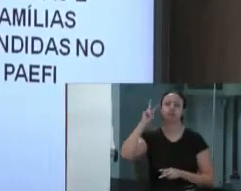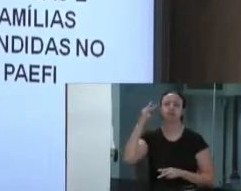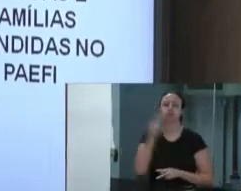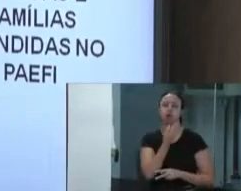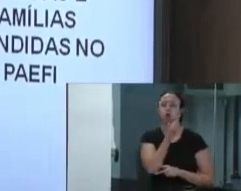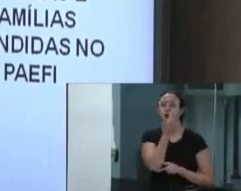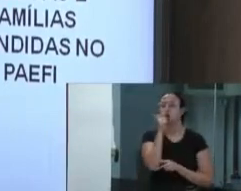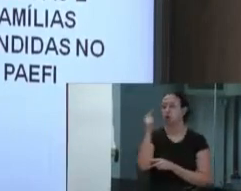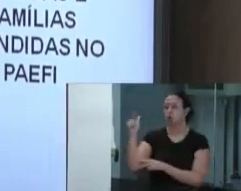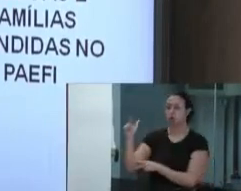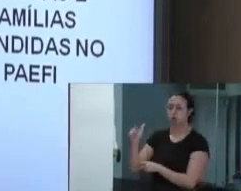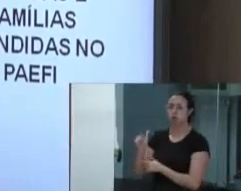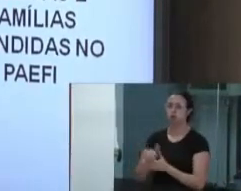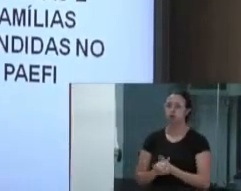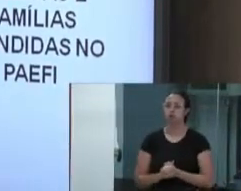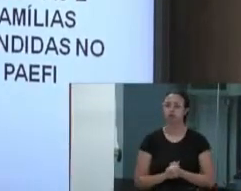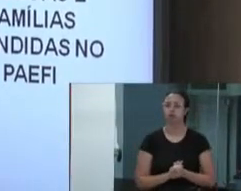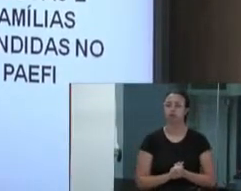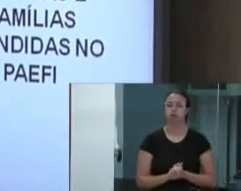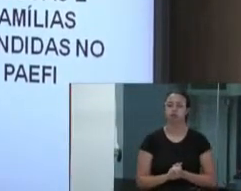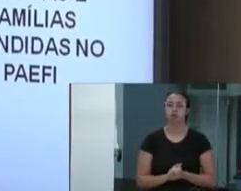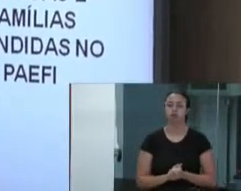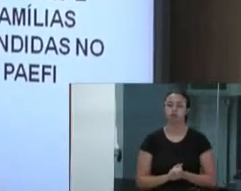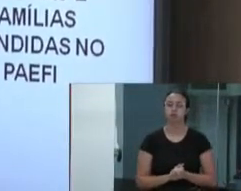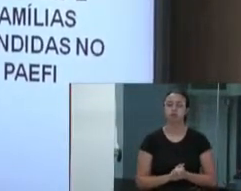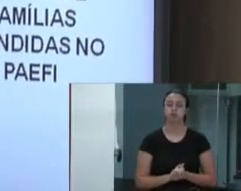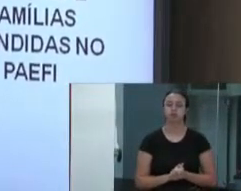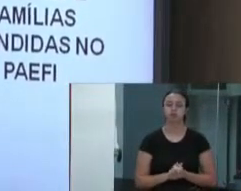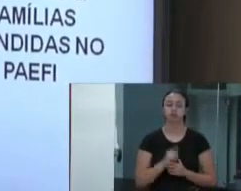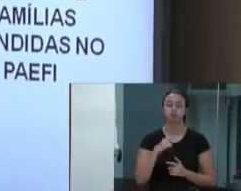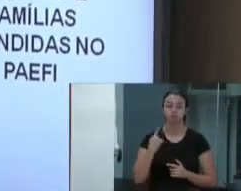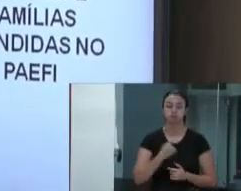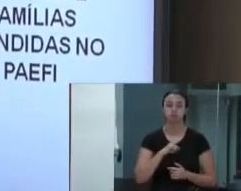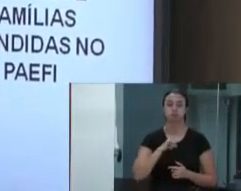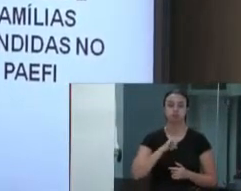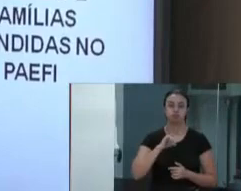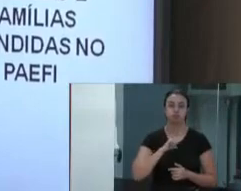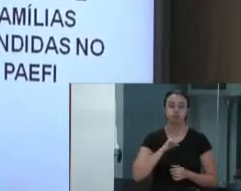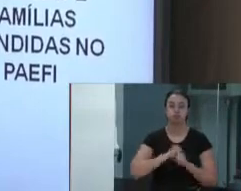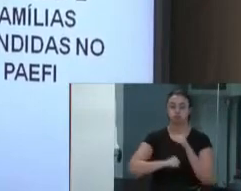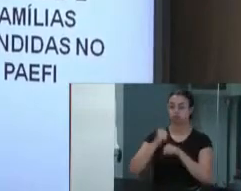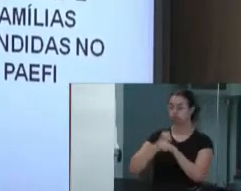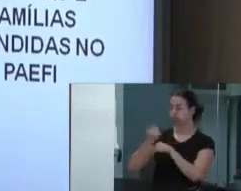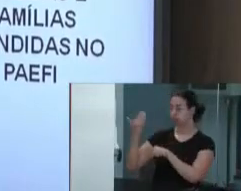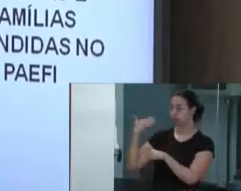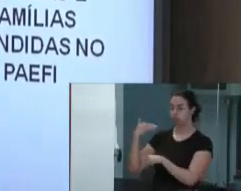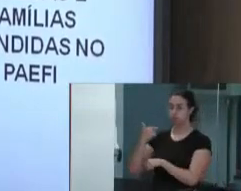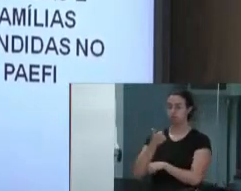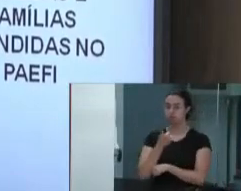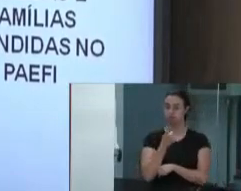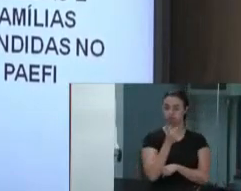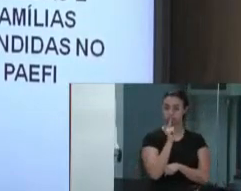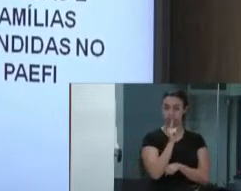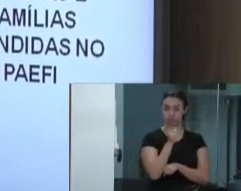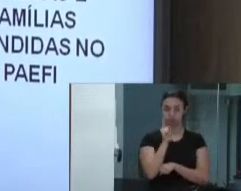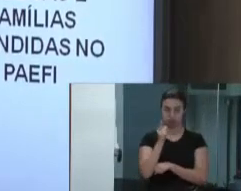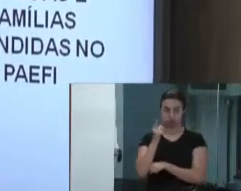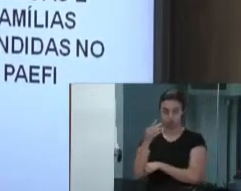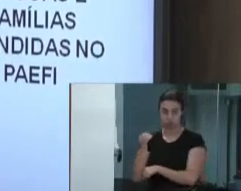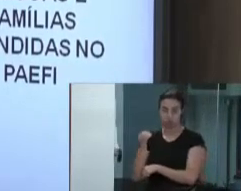em outras instâncias, o trabalho da secretaria. A gente teve, né, o ano passado, 111 meninos cumprindo